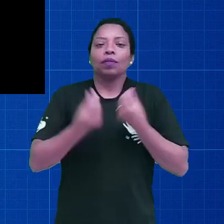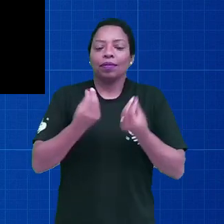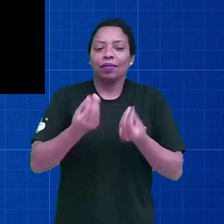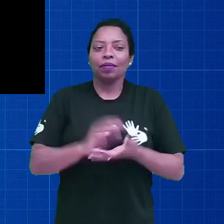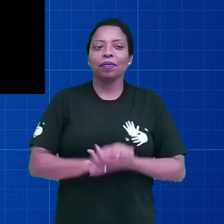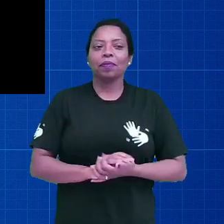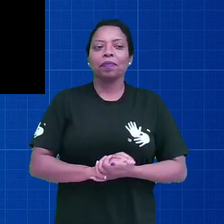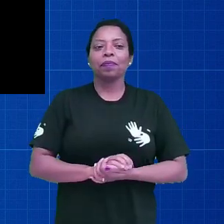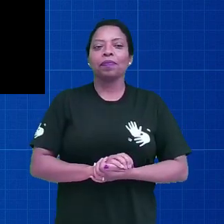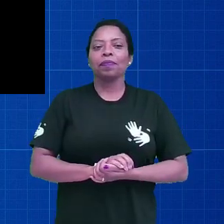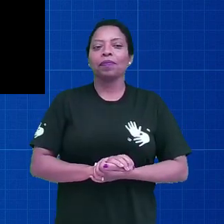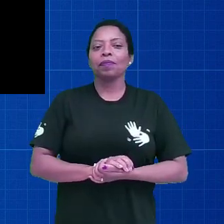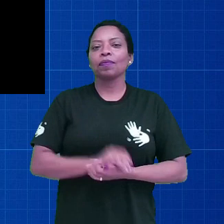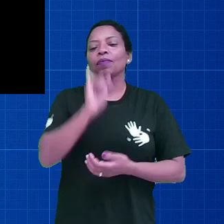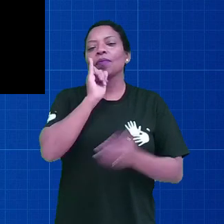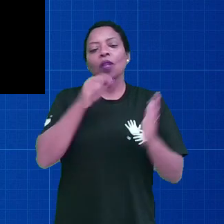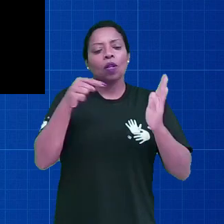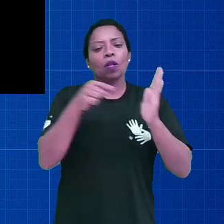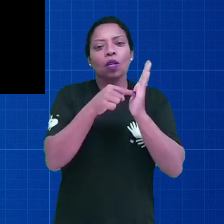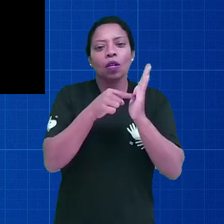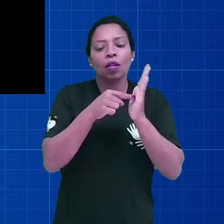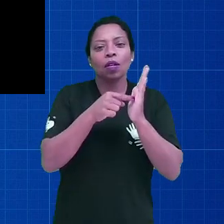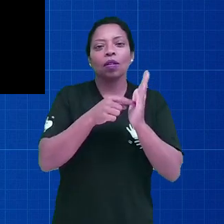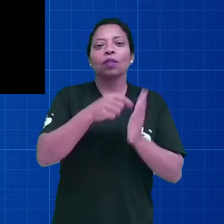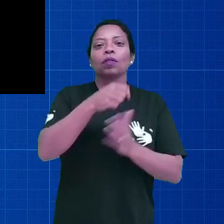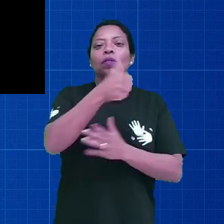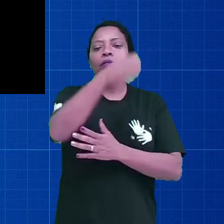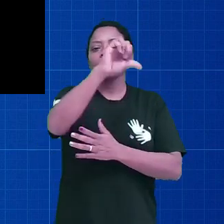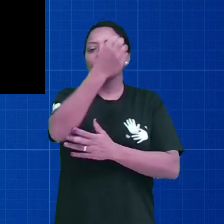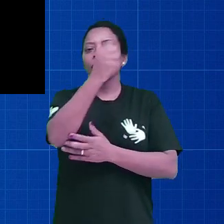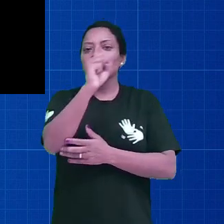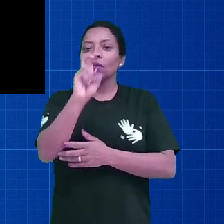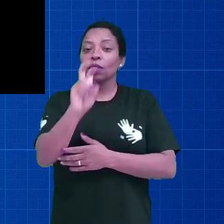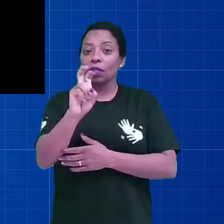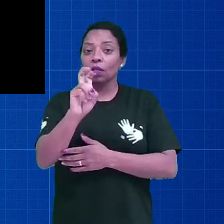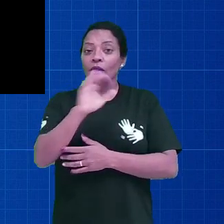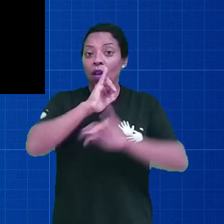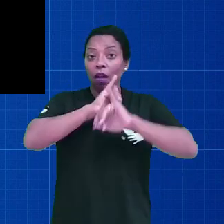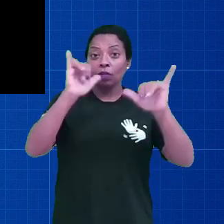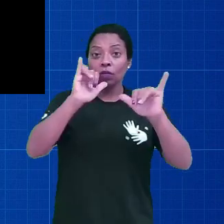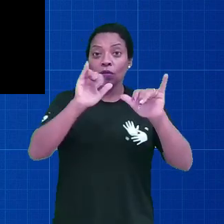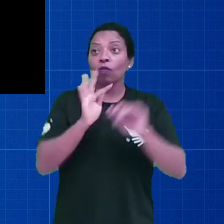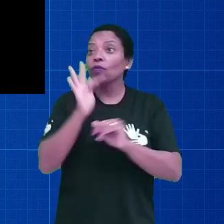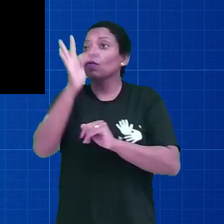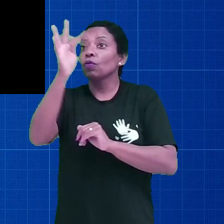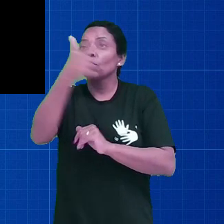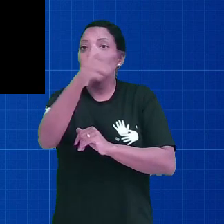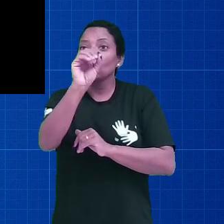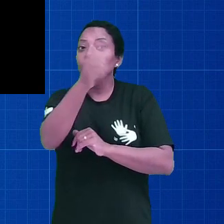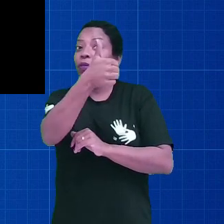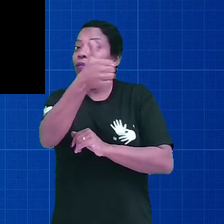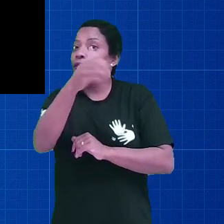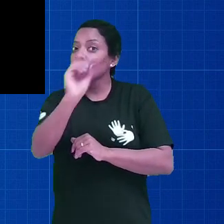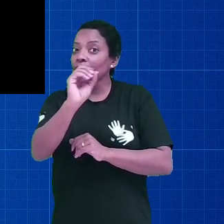Então, denúncia aqui feita em 1985, dizendo que em 2010 a Amazônia seria